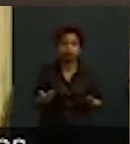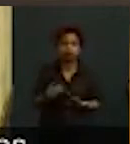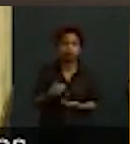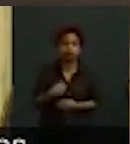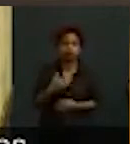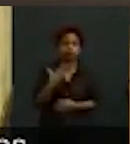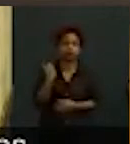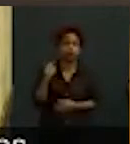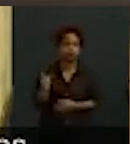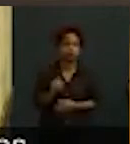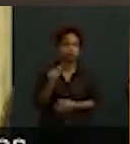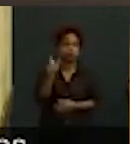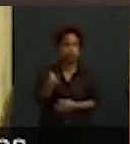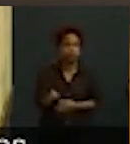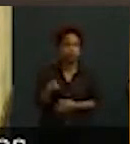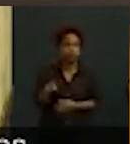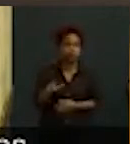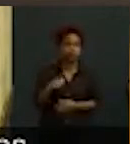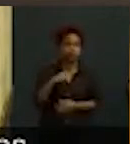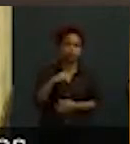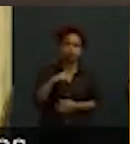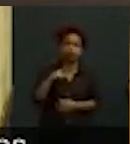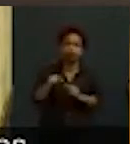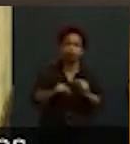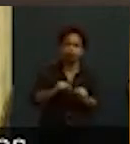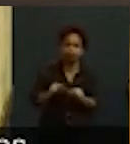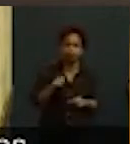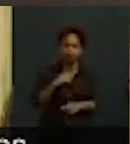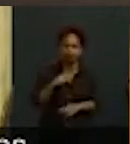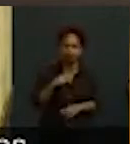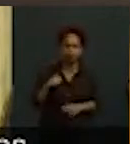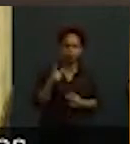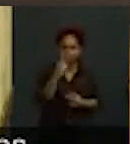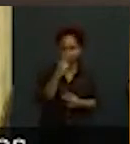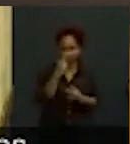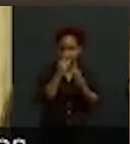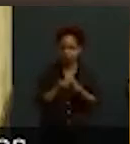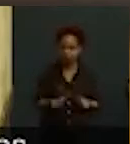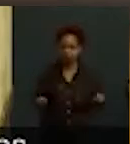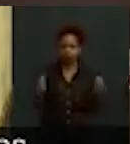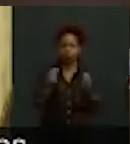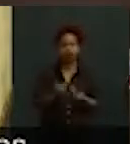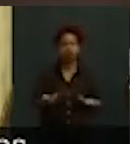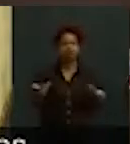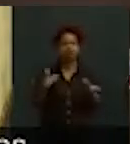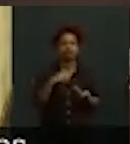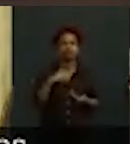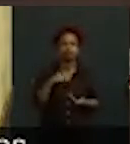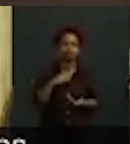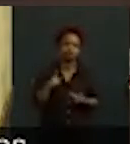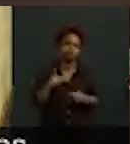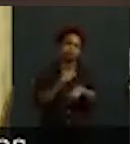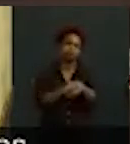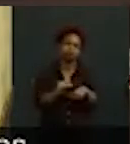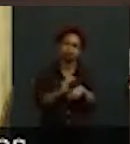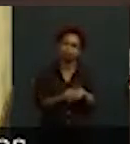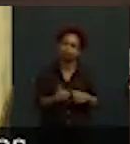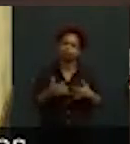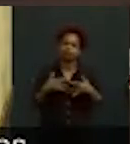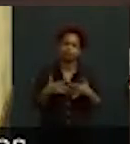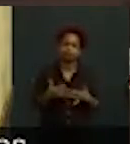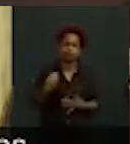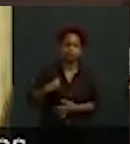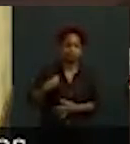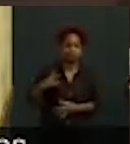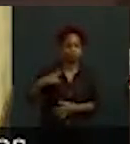lembrada como um recanto de suavidade, serenidade e gentileza. Sua